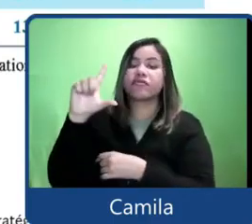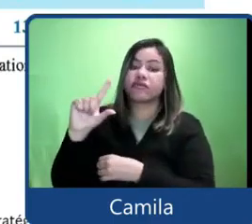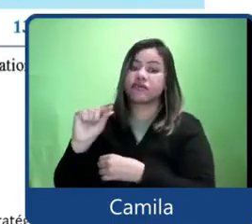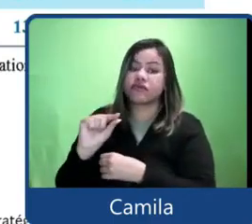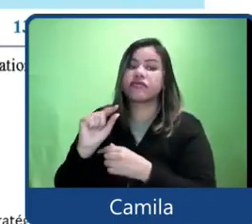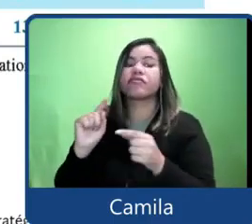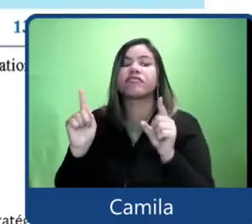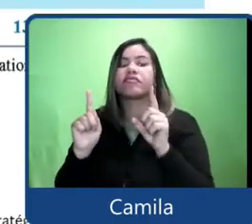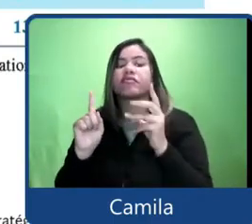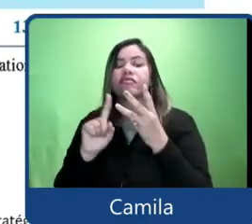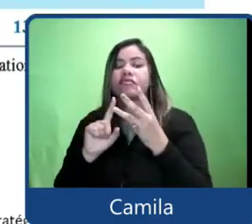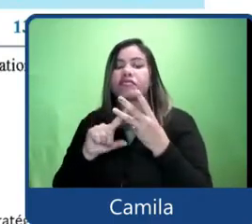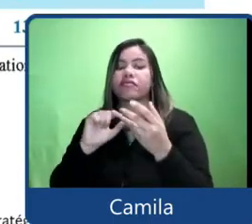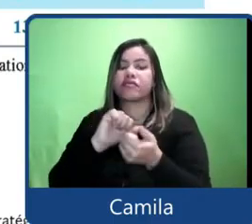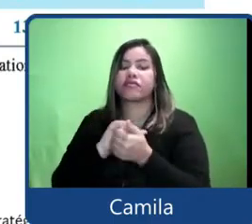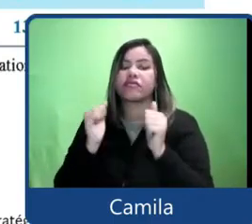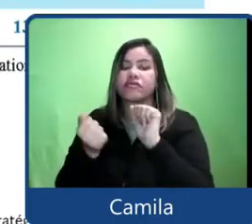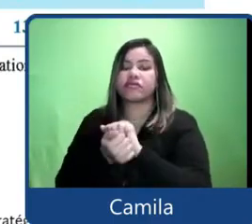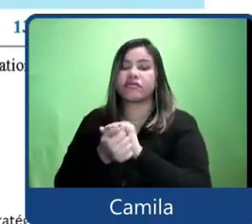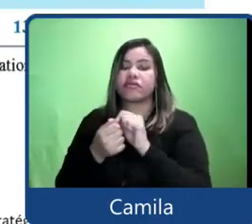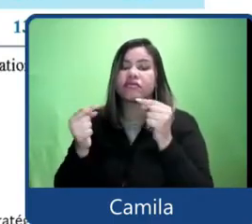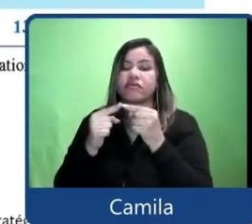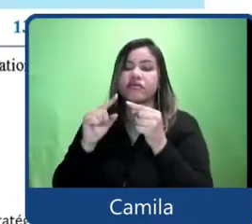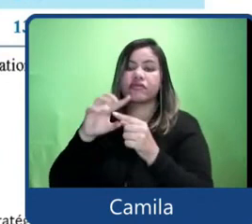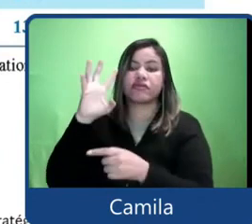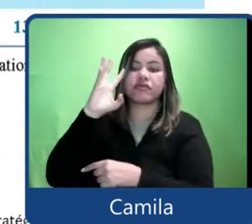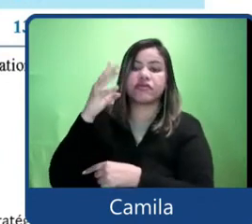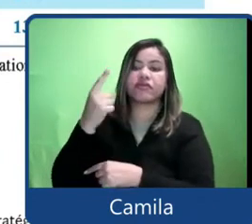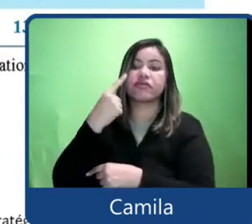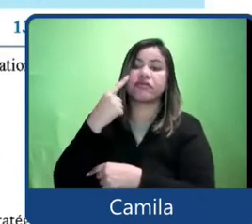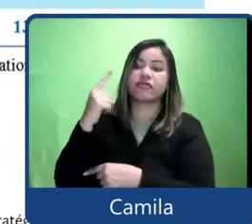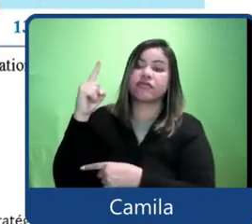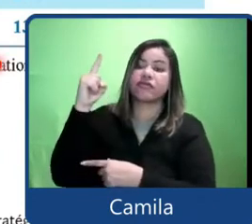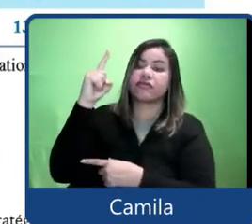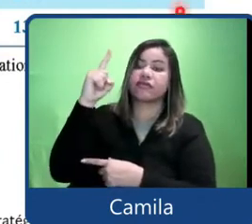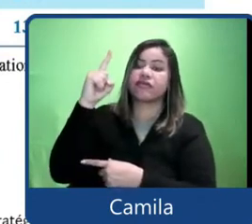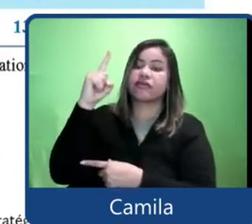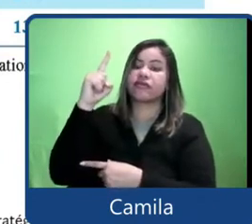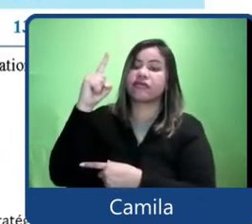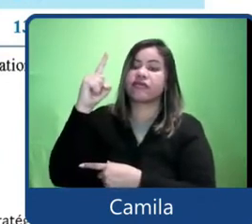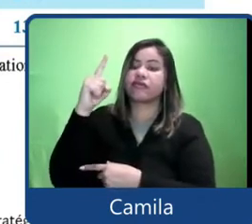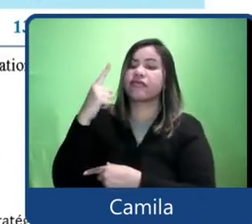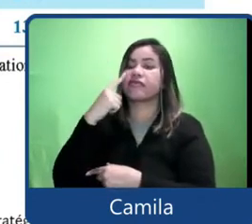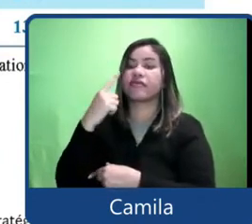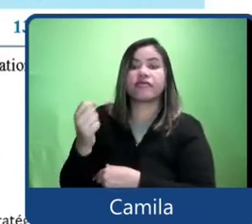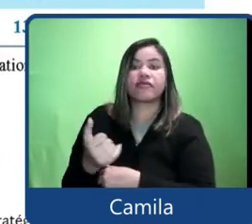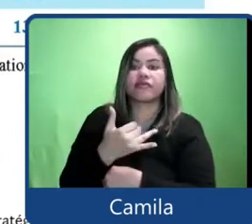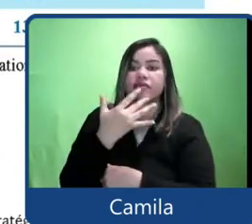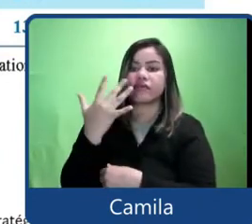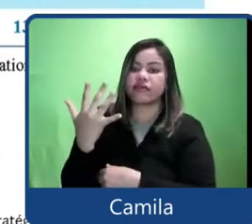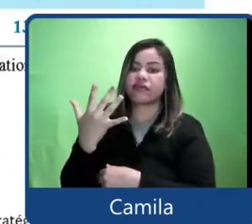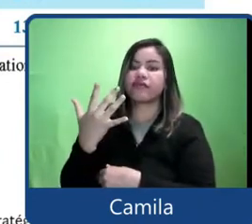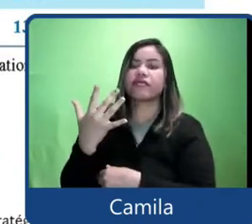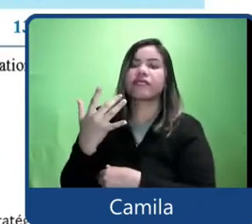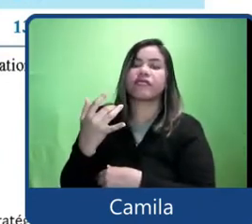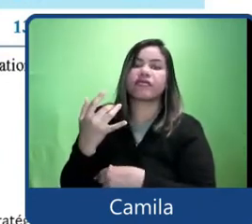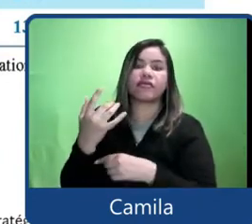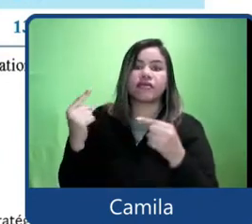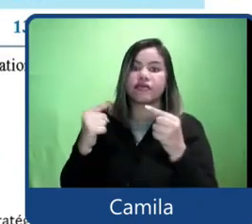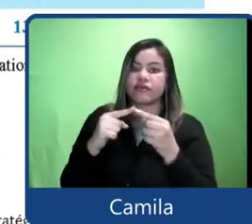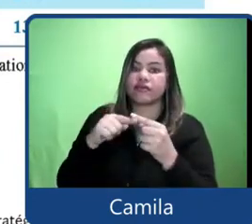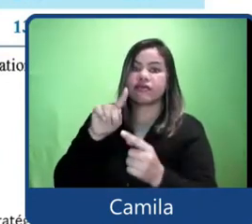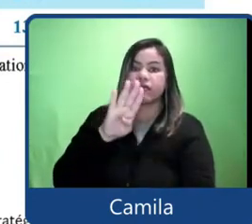adaptação às mudanças climáticas, né. E aqui vocês vejam que, assim, são custos grandes, né, da ordem de bilhões de